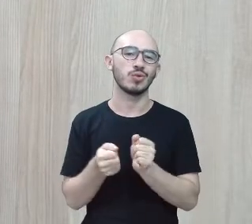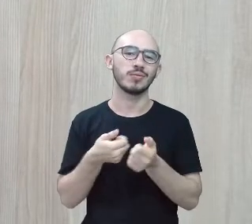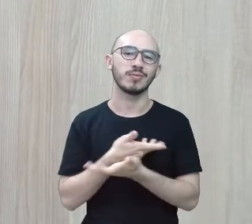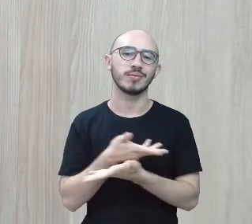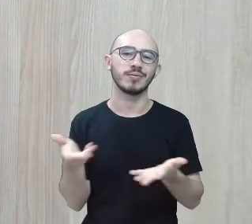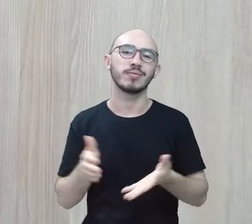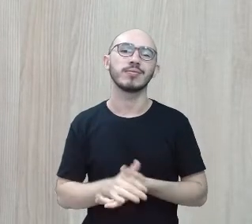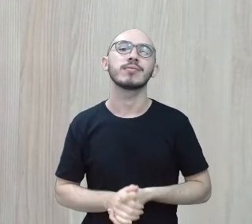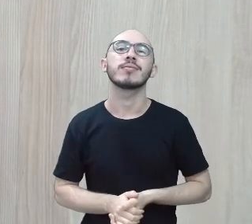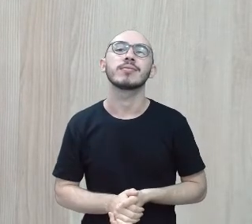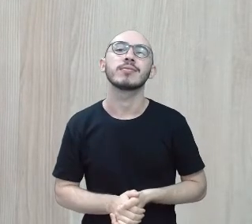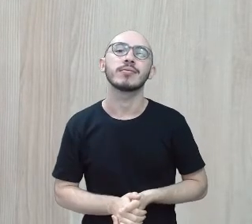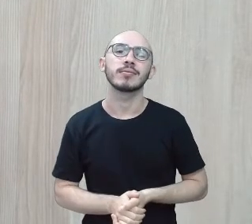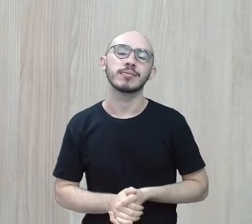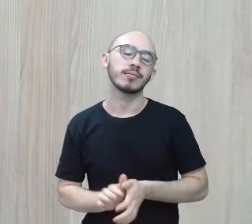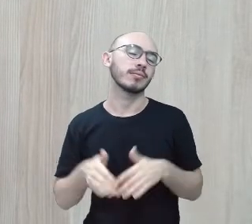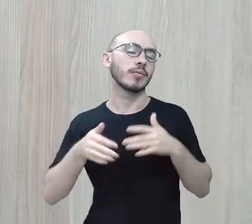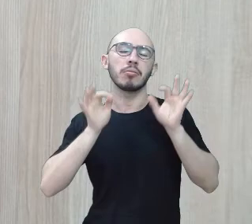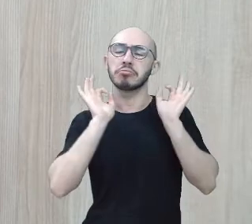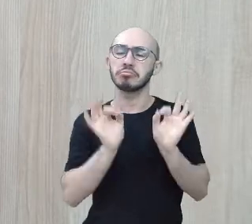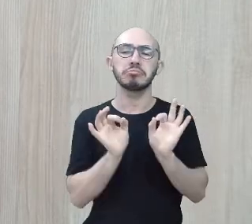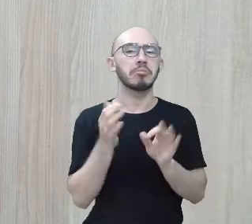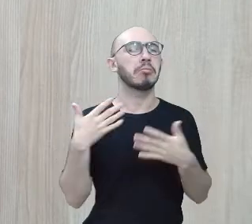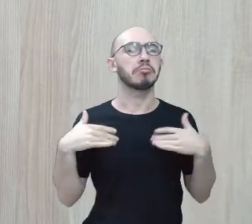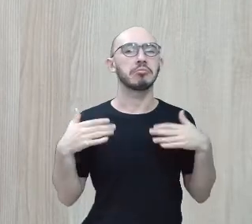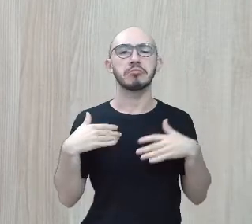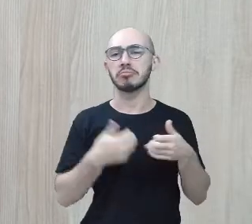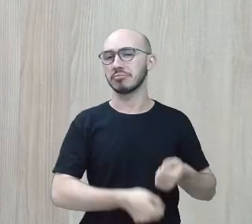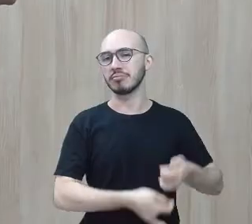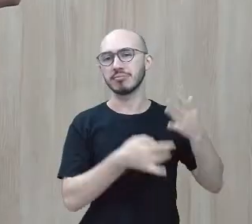certo? No mais, tá tudo bem tranquilo por aqui.